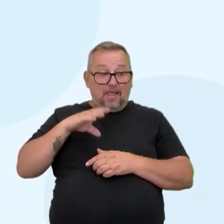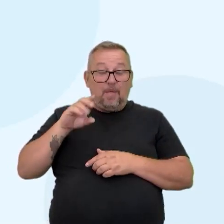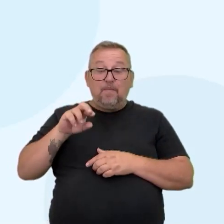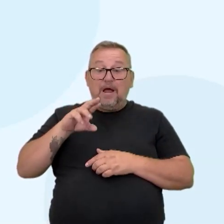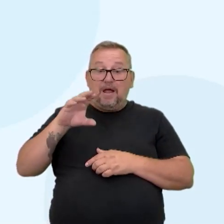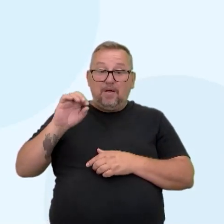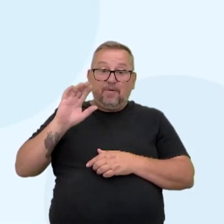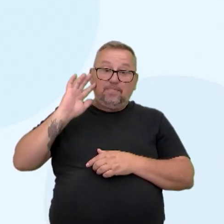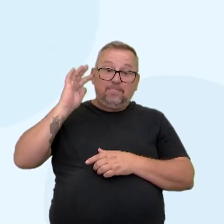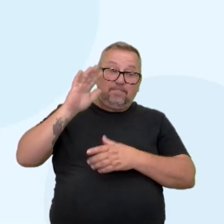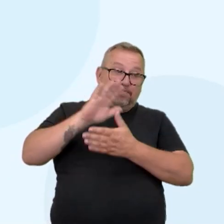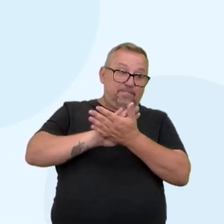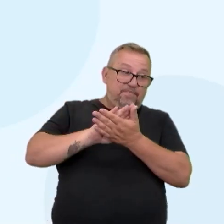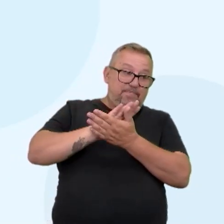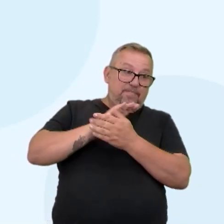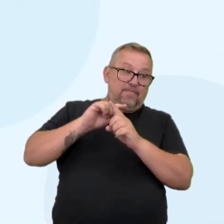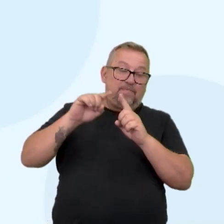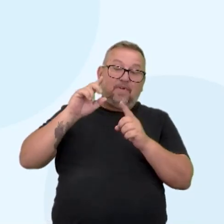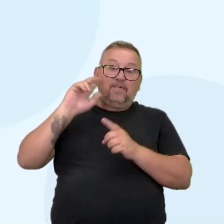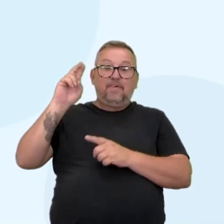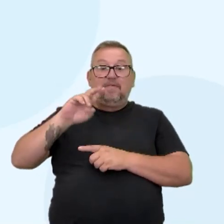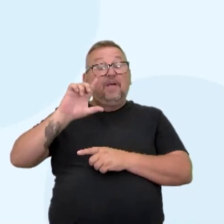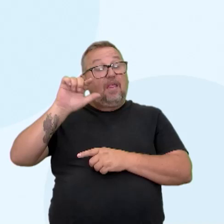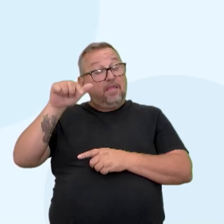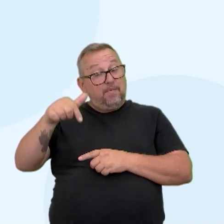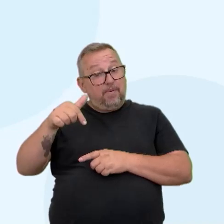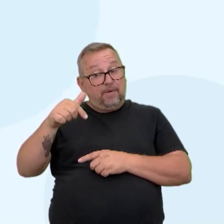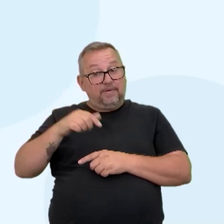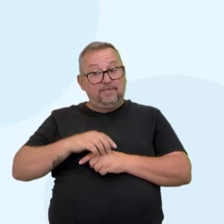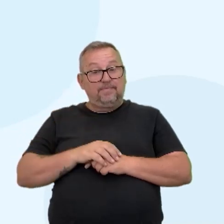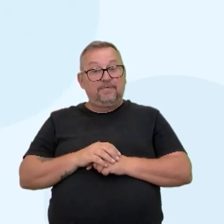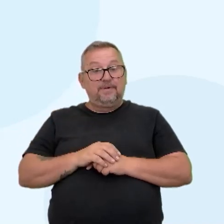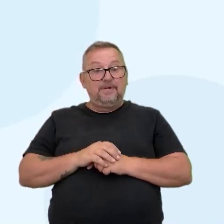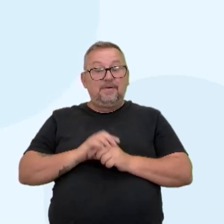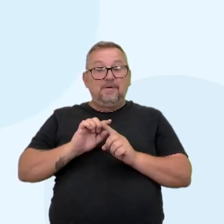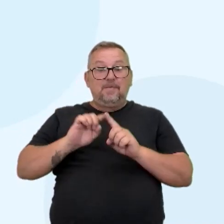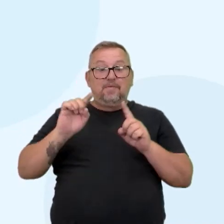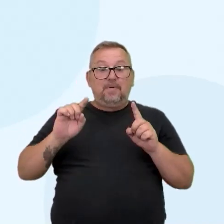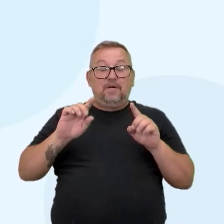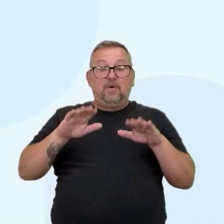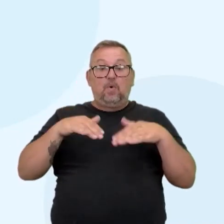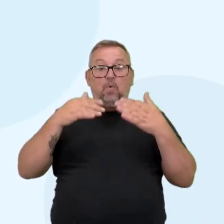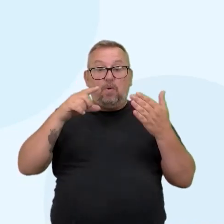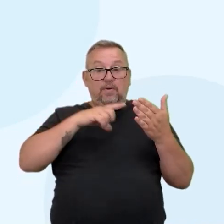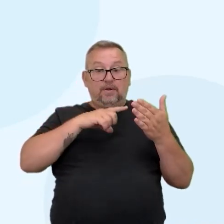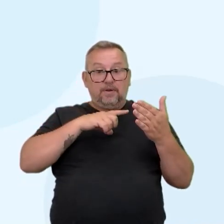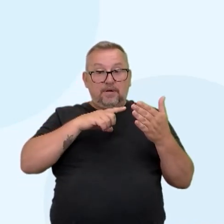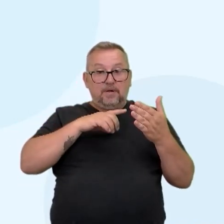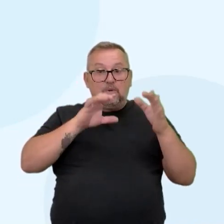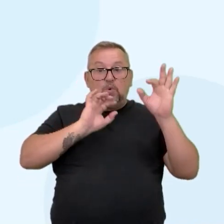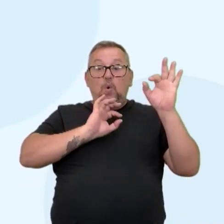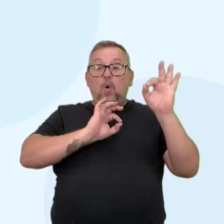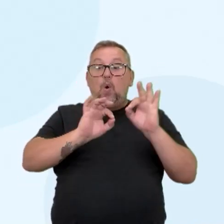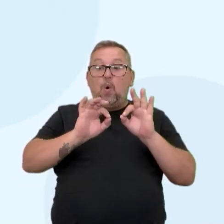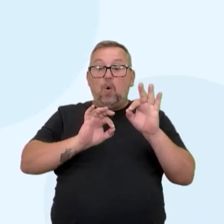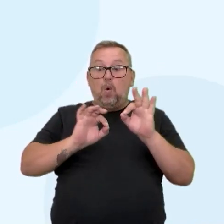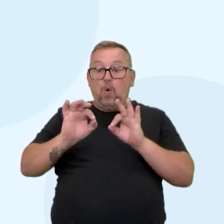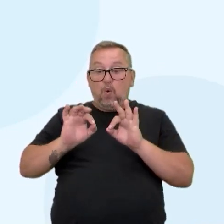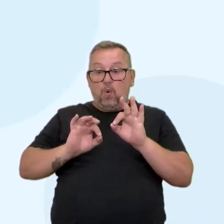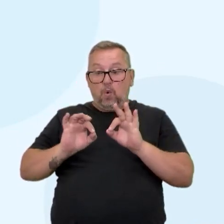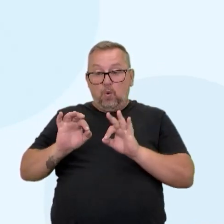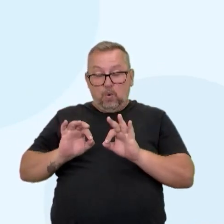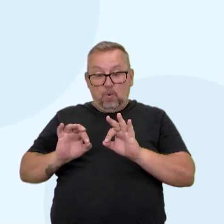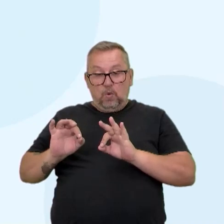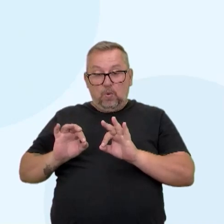nascem do nada, mas a gente vai ver eles daqui a pouco em outro slide. Mas quando eles sofrem uma certa organização do